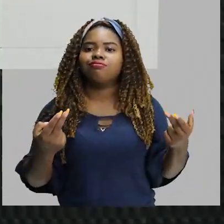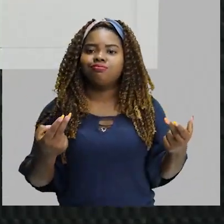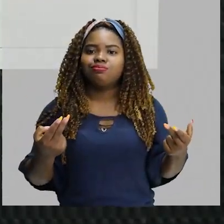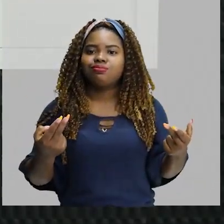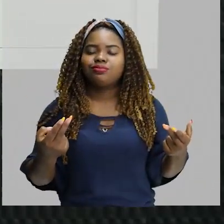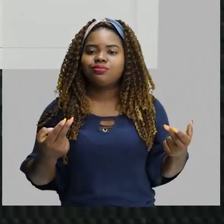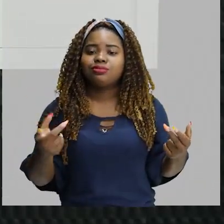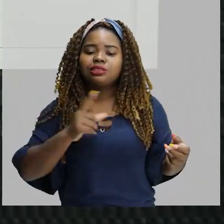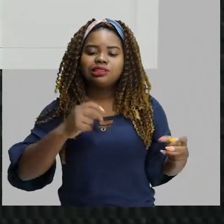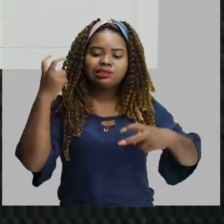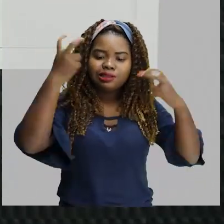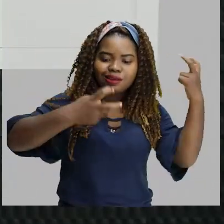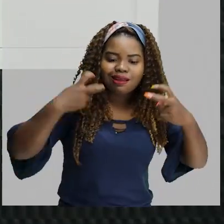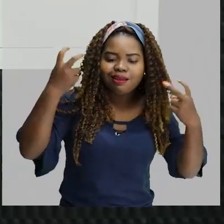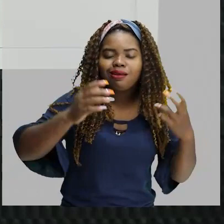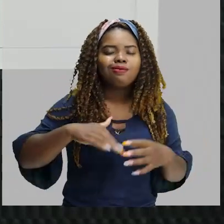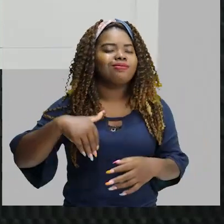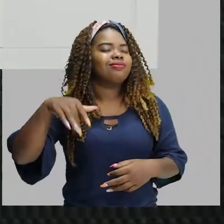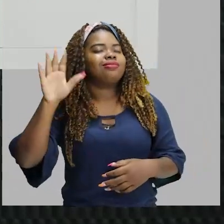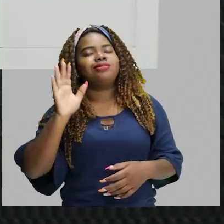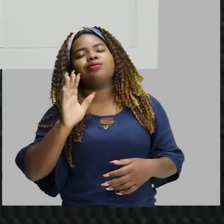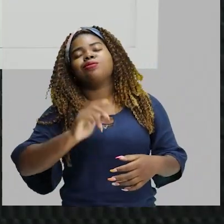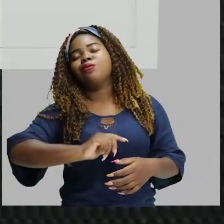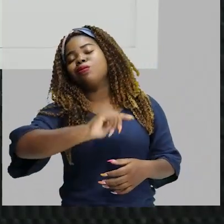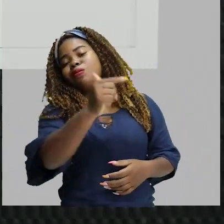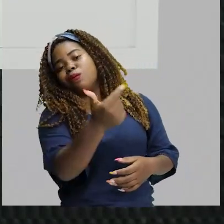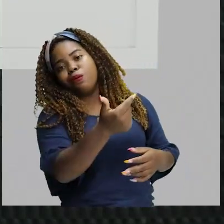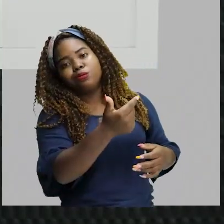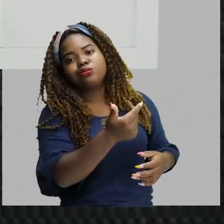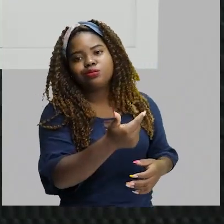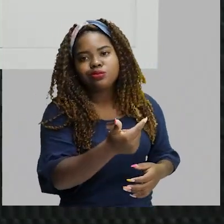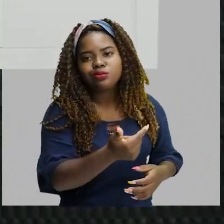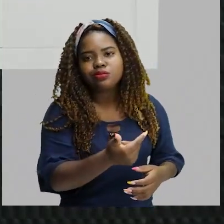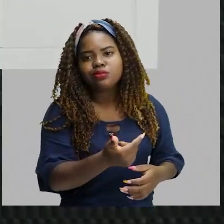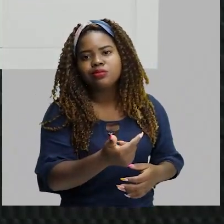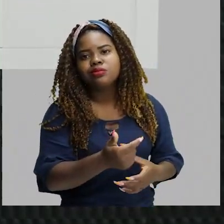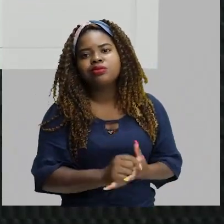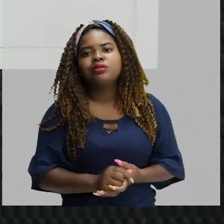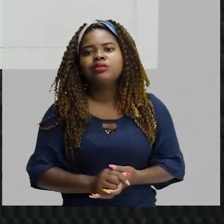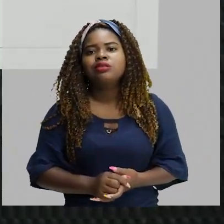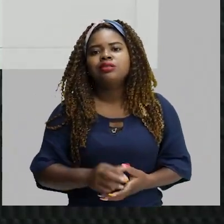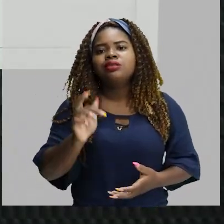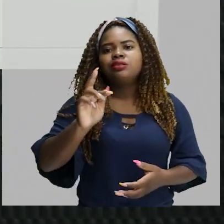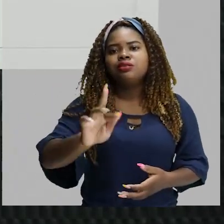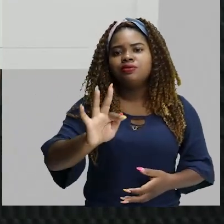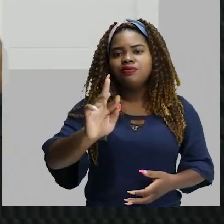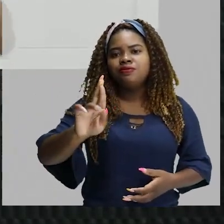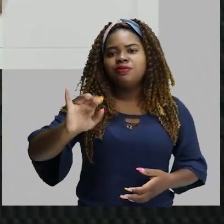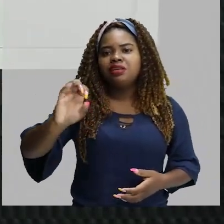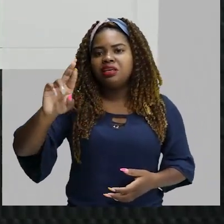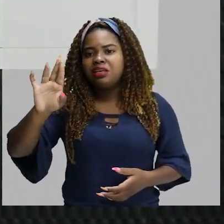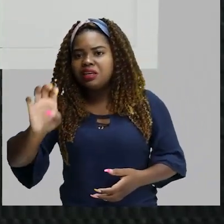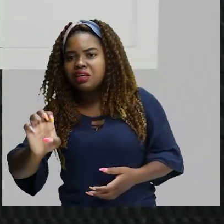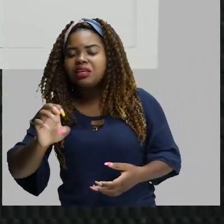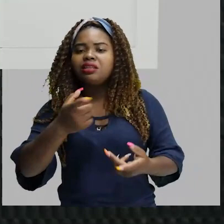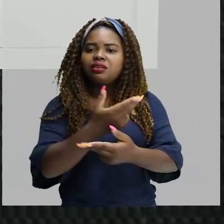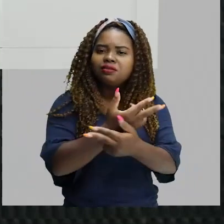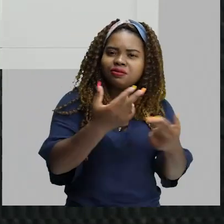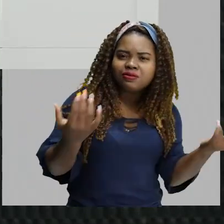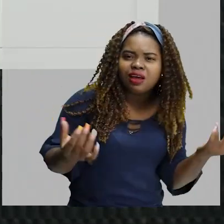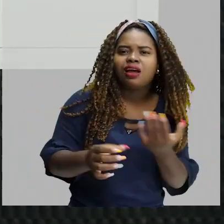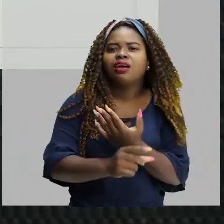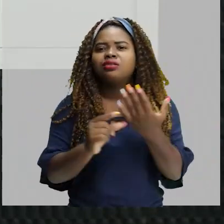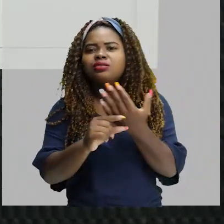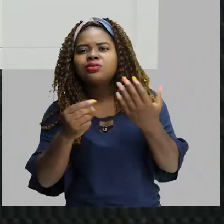uma preocupação muito maior com outros elementos. Lá em Russell, Frege, Carnap,